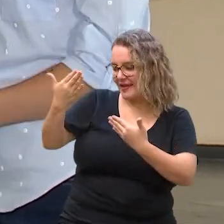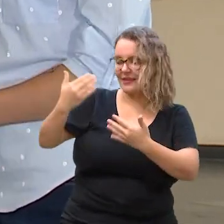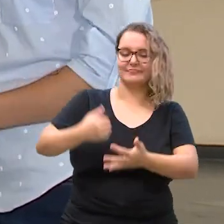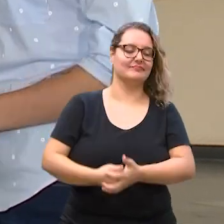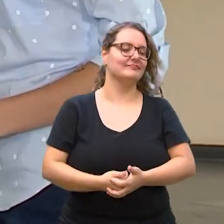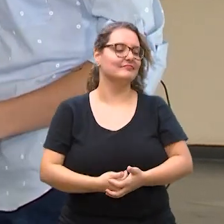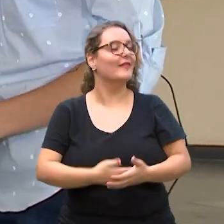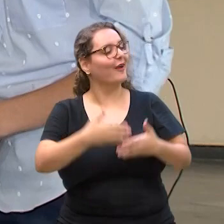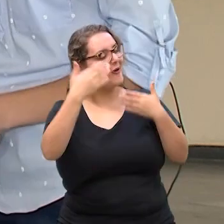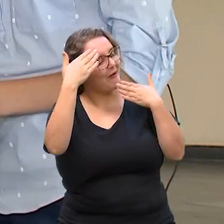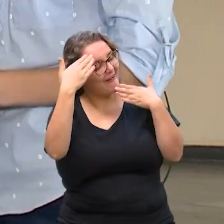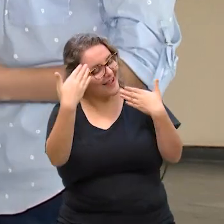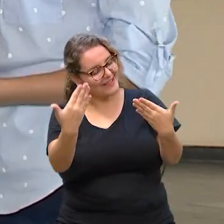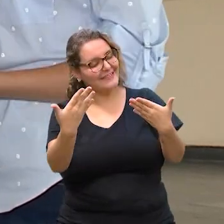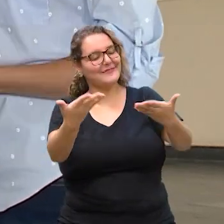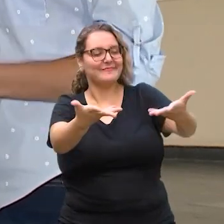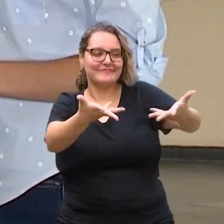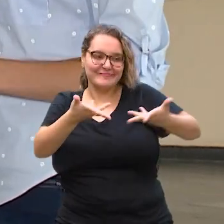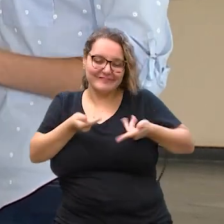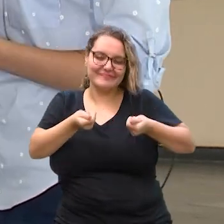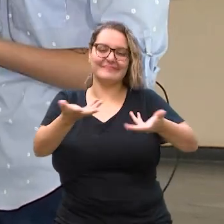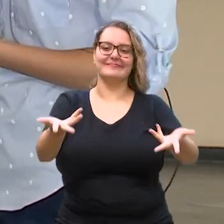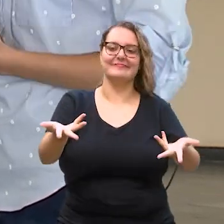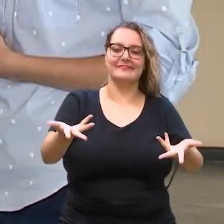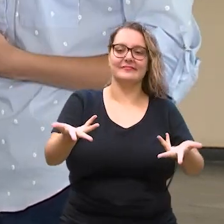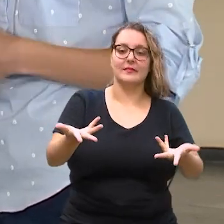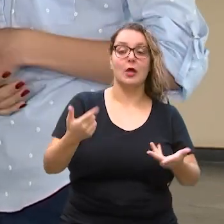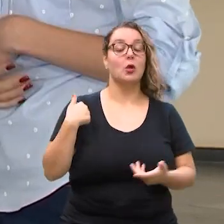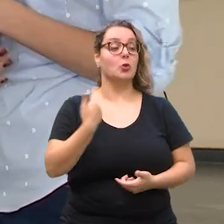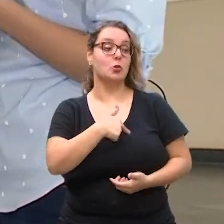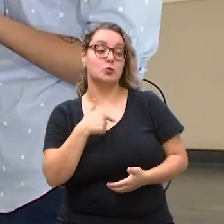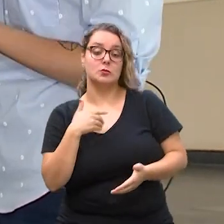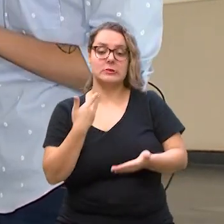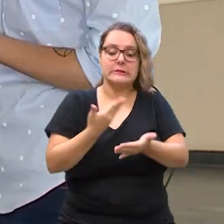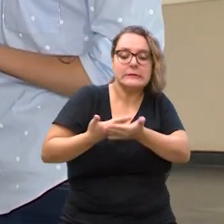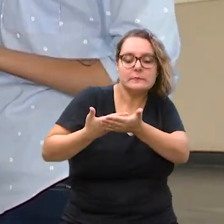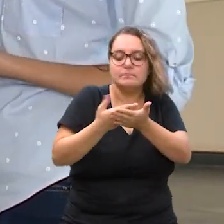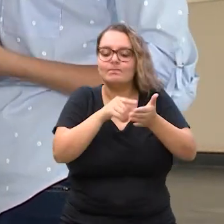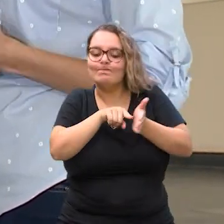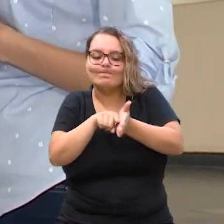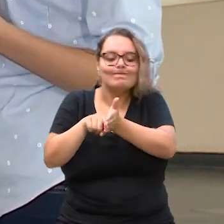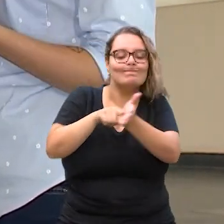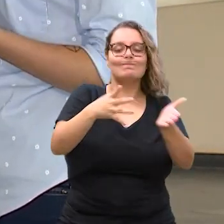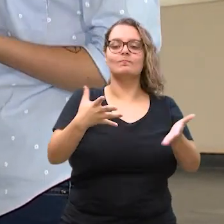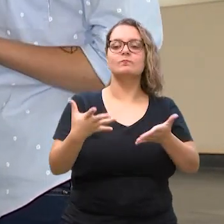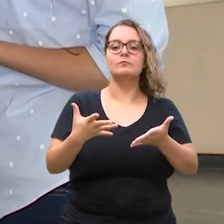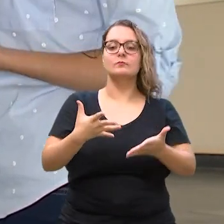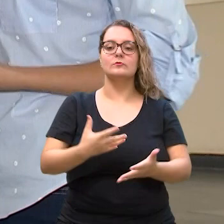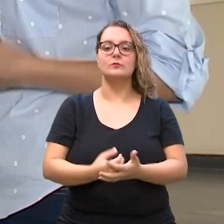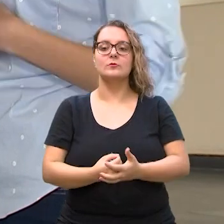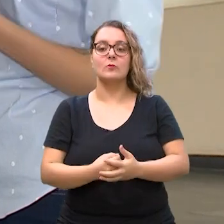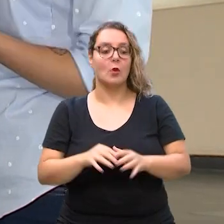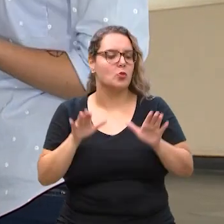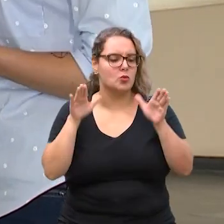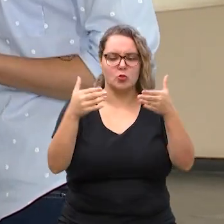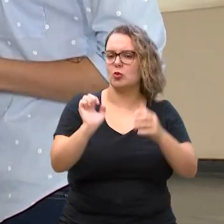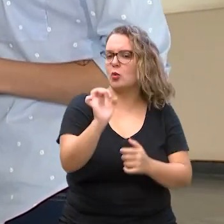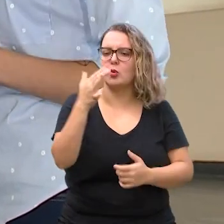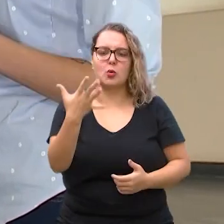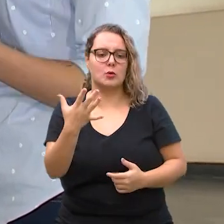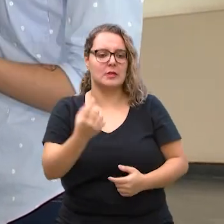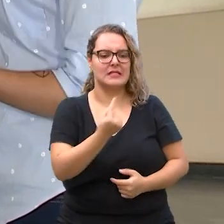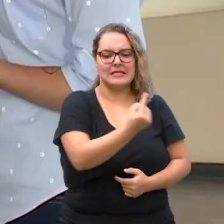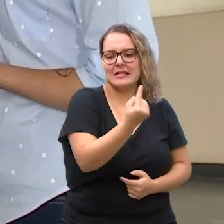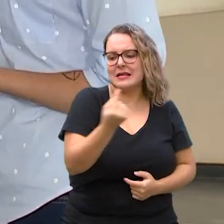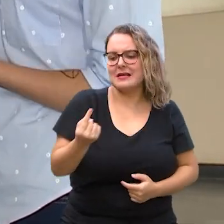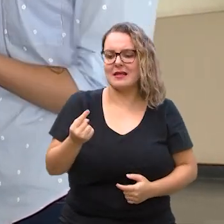Eu que agradeço o convite, é bem por aí mesmo. A gente estuda os fenômenos envolvidos no esporte, em cada